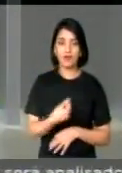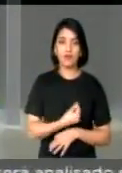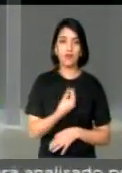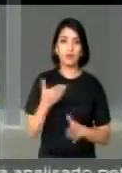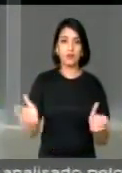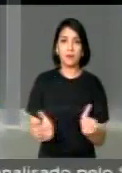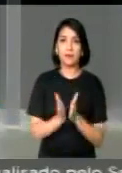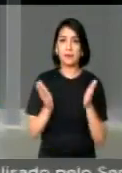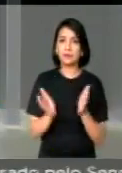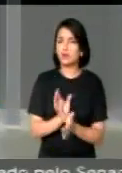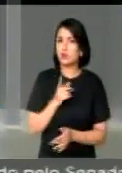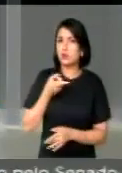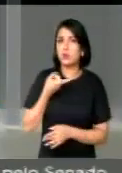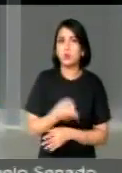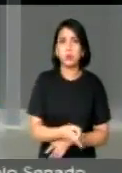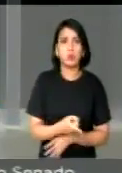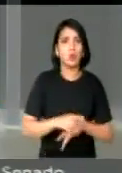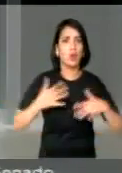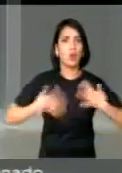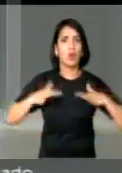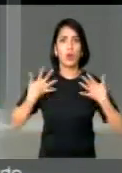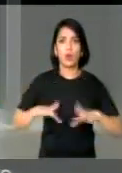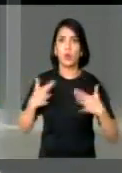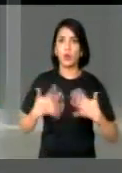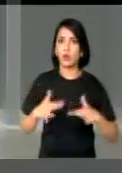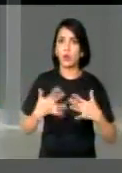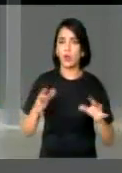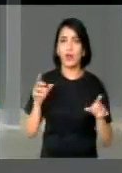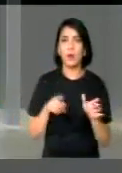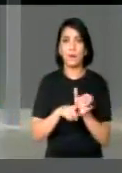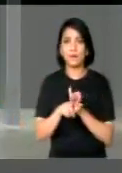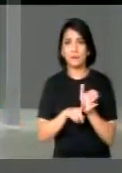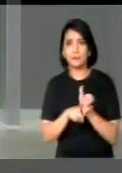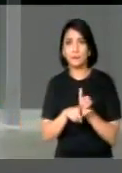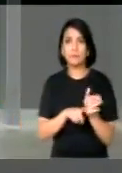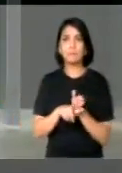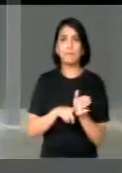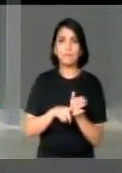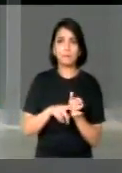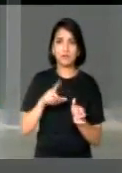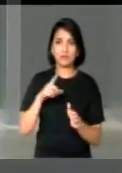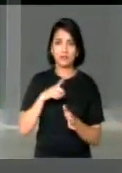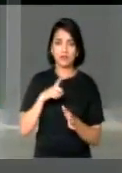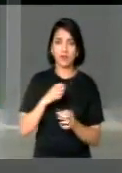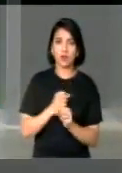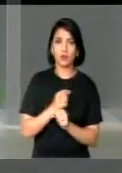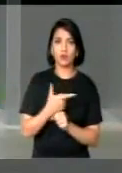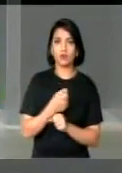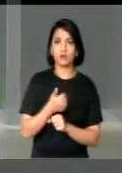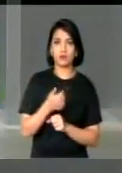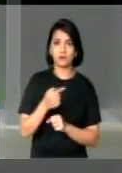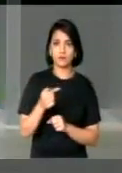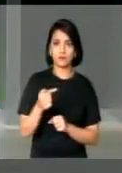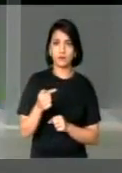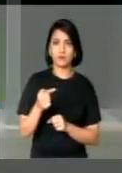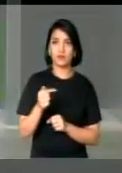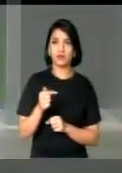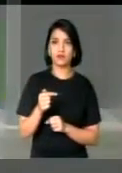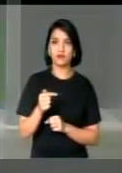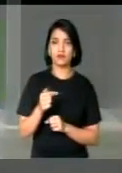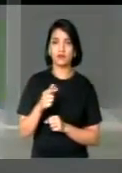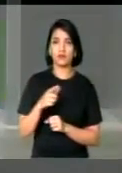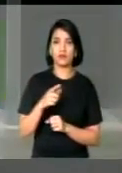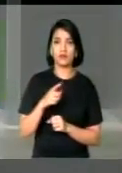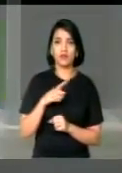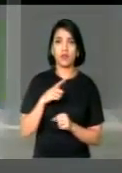número é do cenário da infância e da adolescência no Brasil. 2017, publicado pela